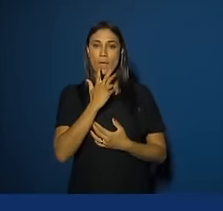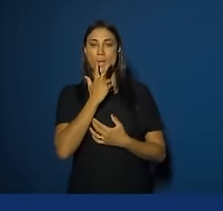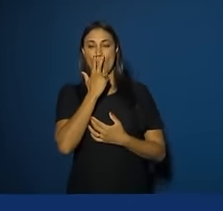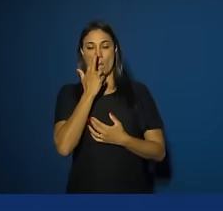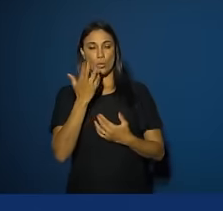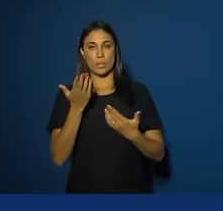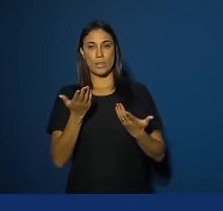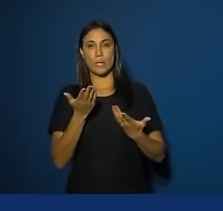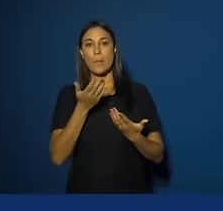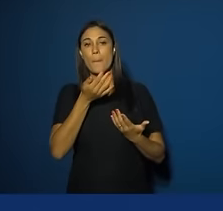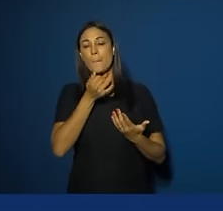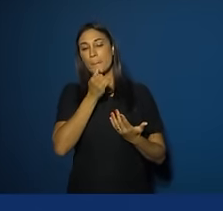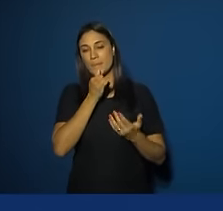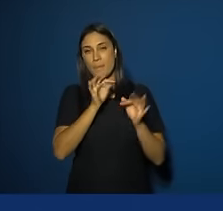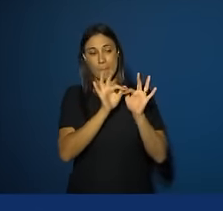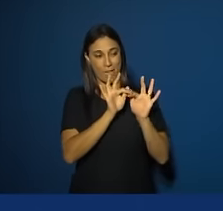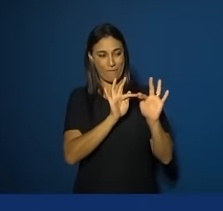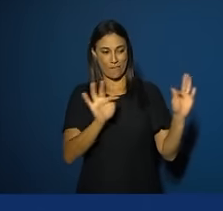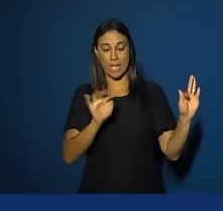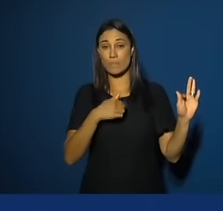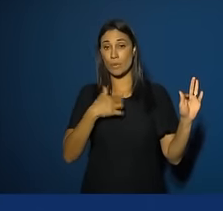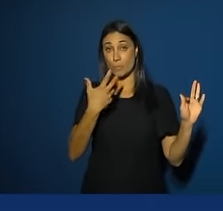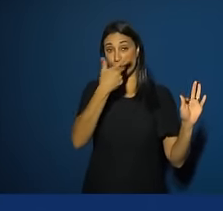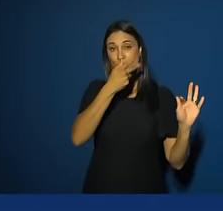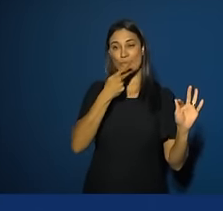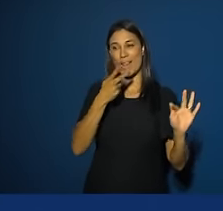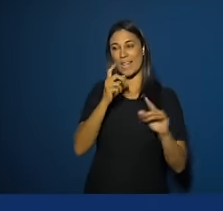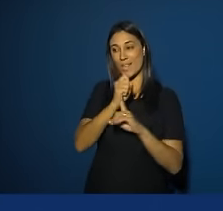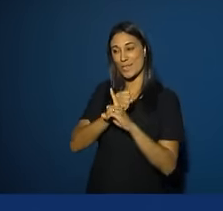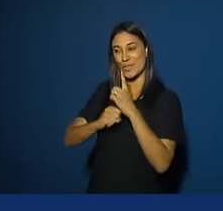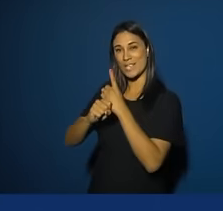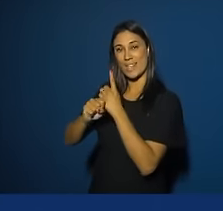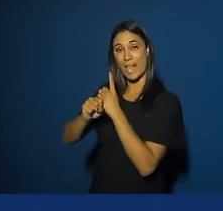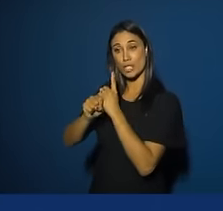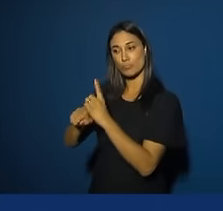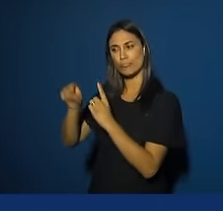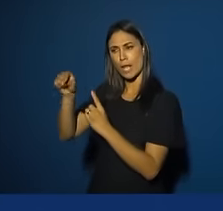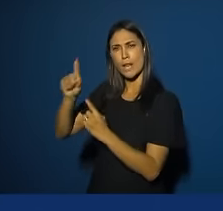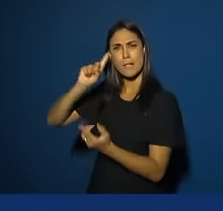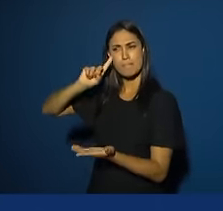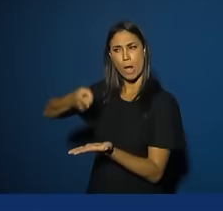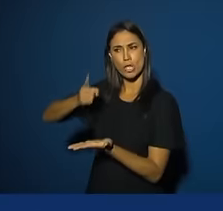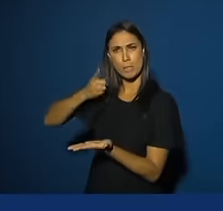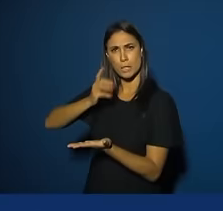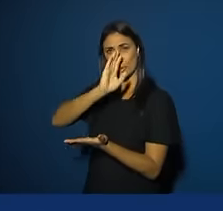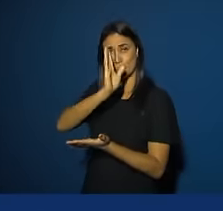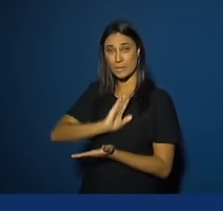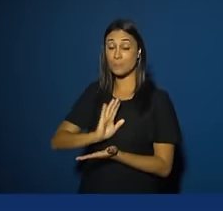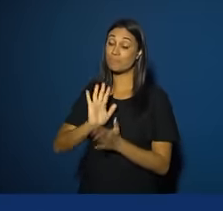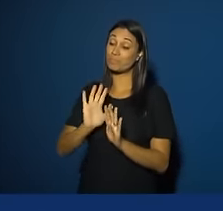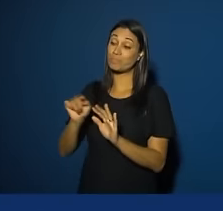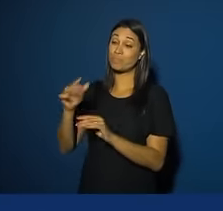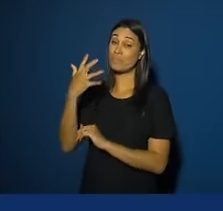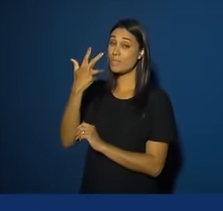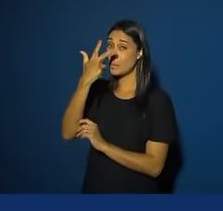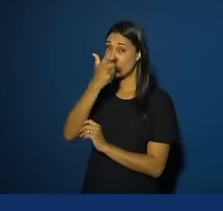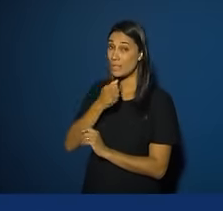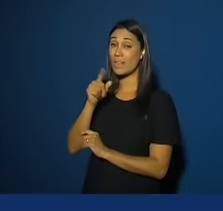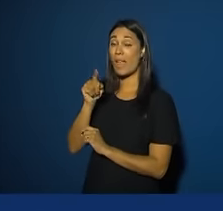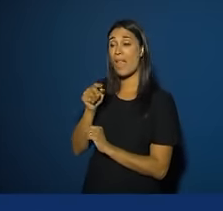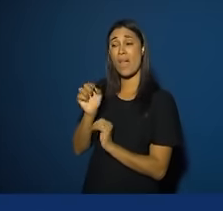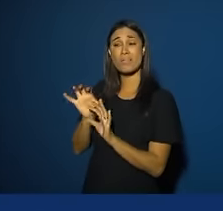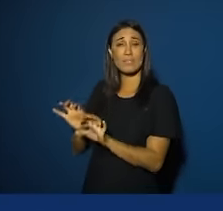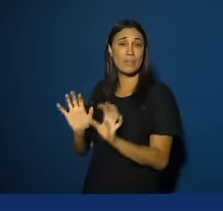eu a minha frase foi bonita de que a sociedade é quem tá mandando eh mas ela além de bonita é por aí